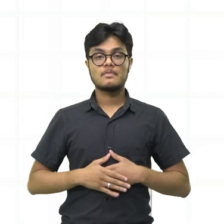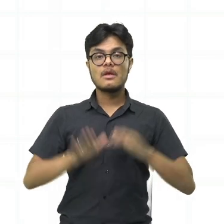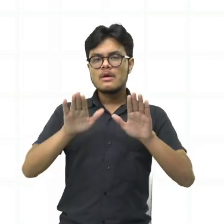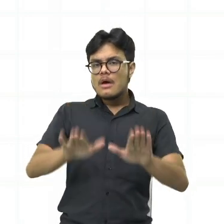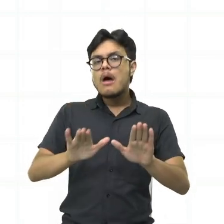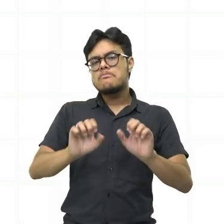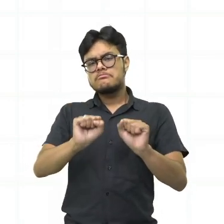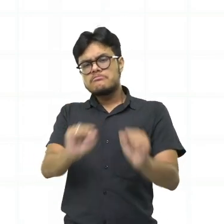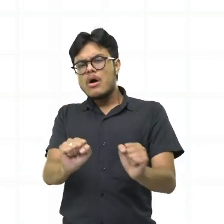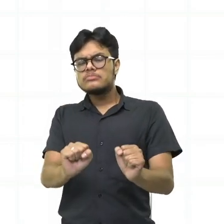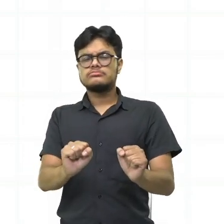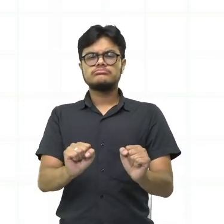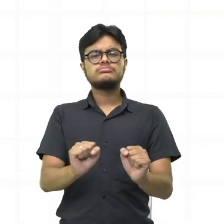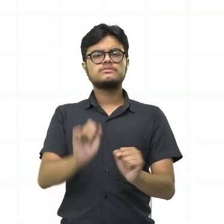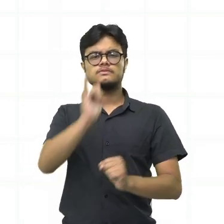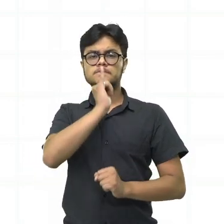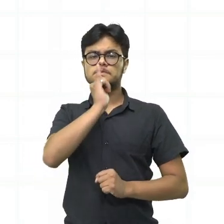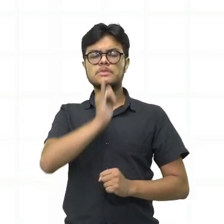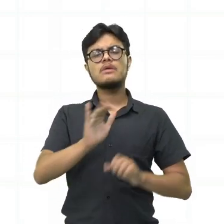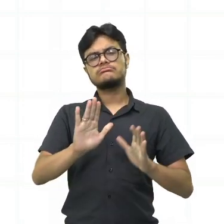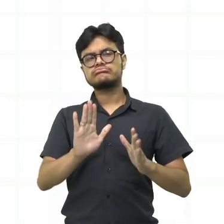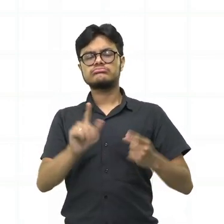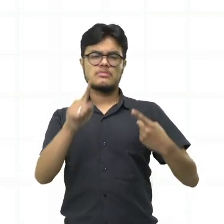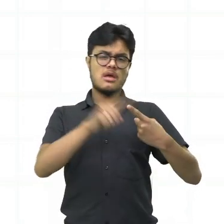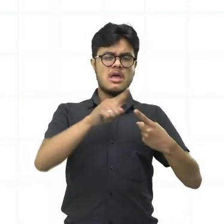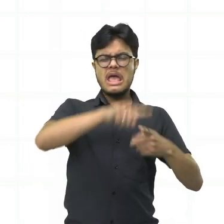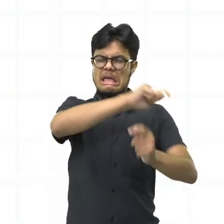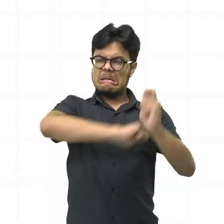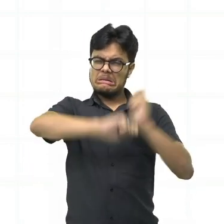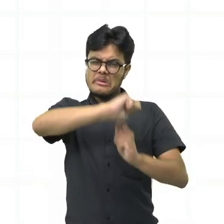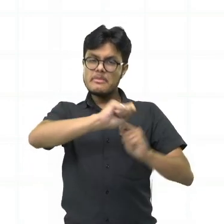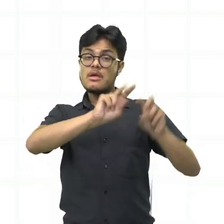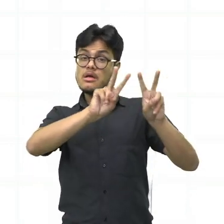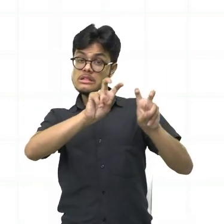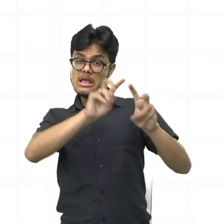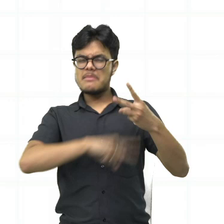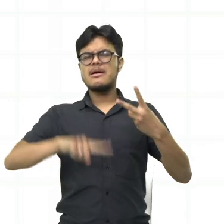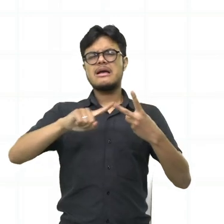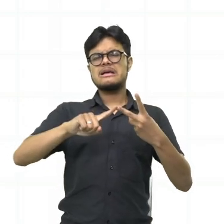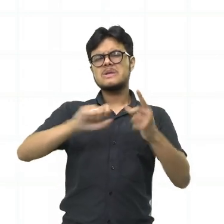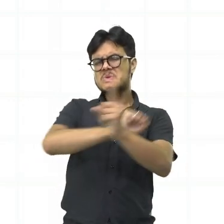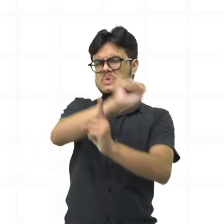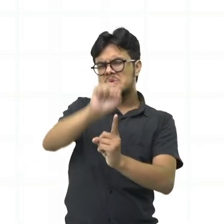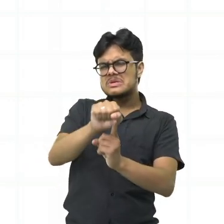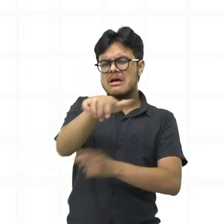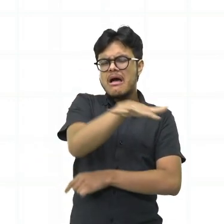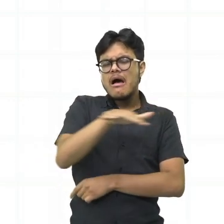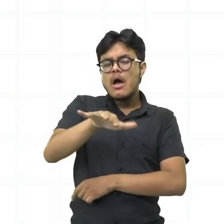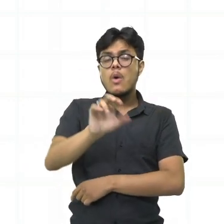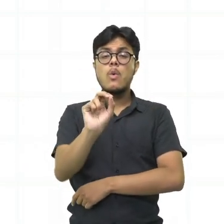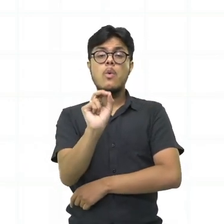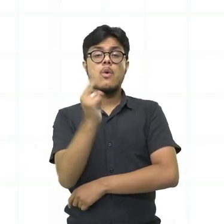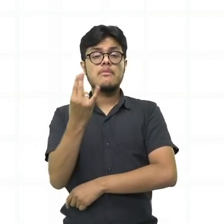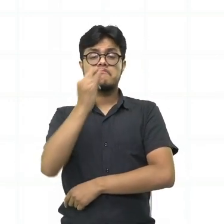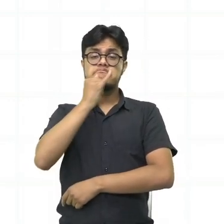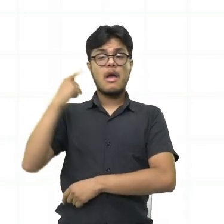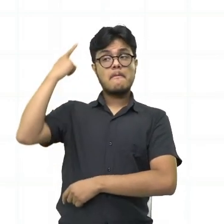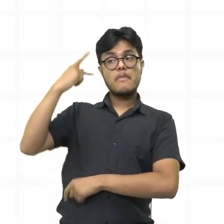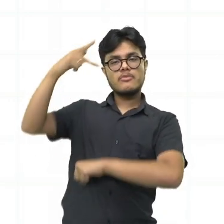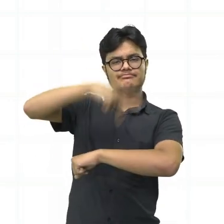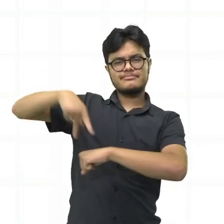questão política, que são situações econômicas, né, social ou propriamente política do país